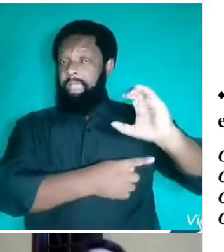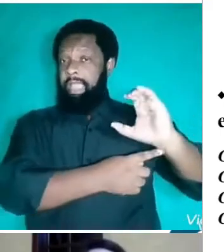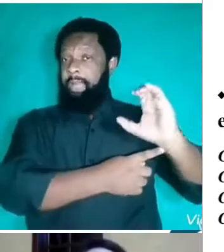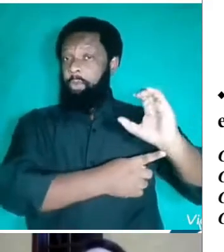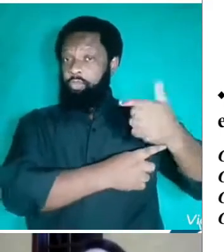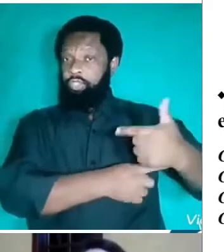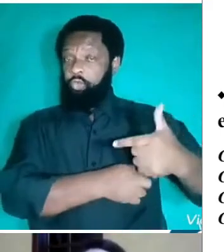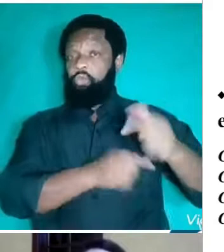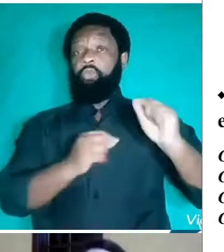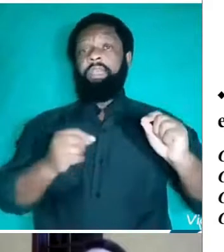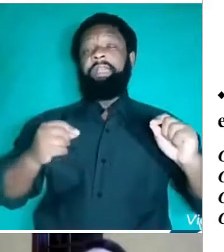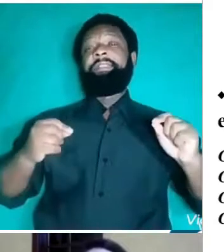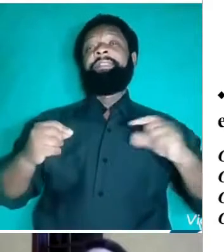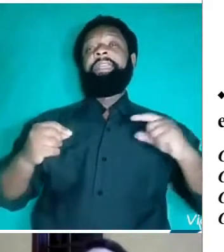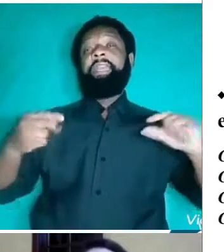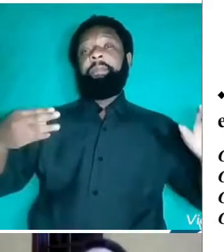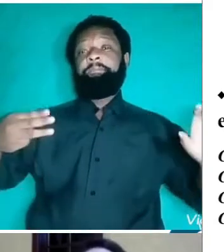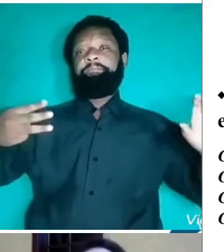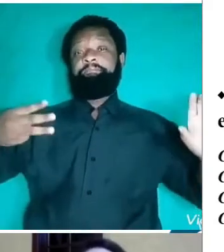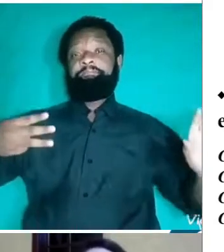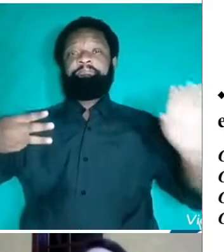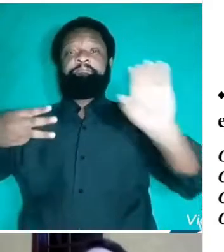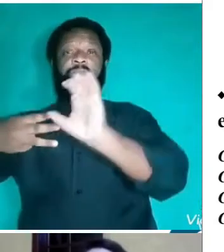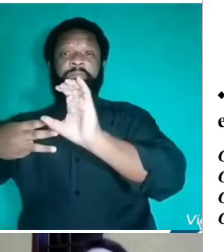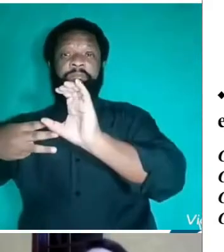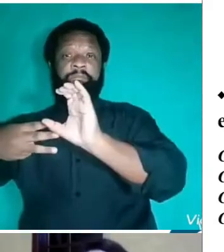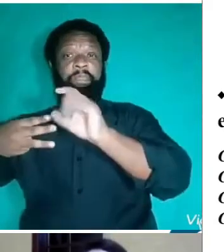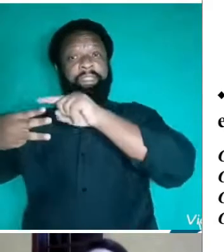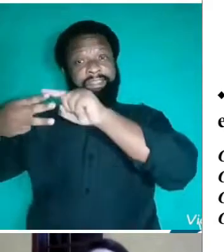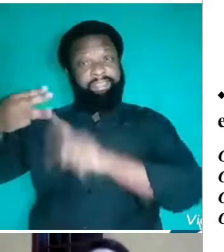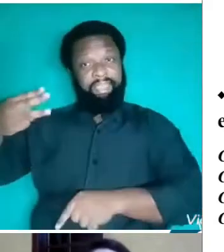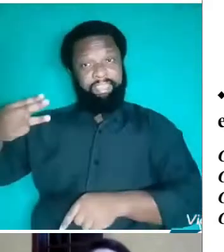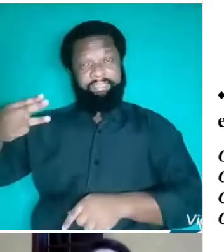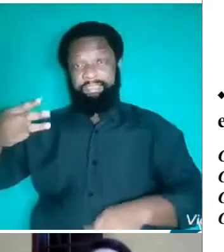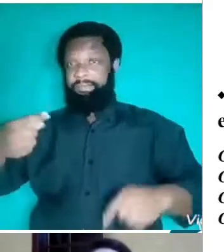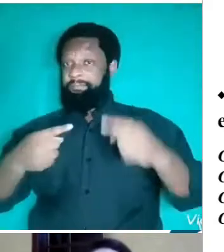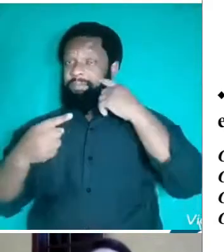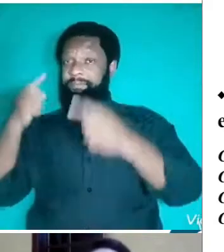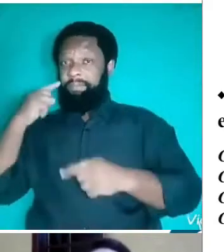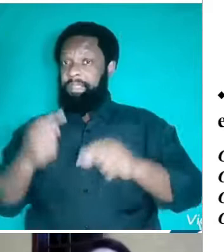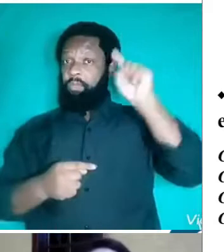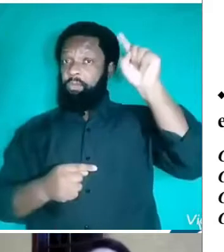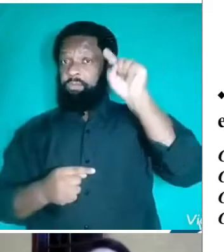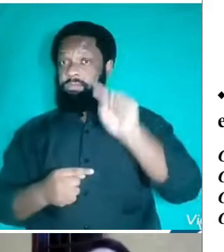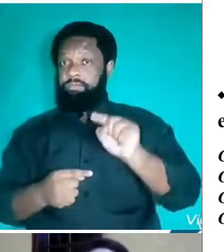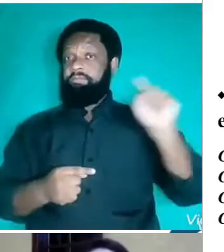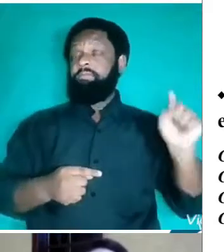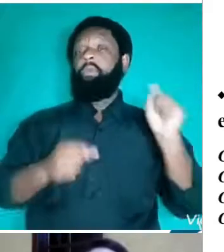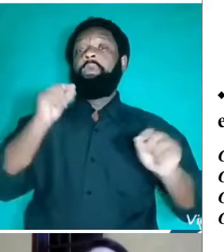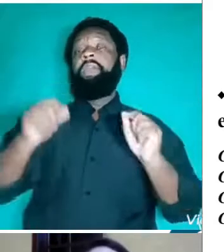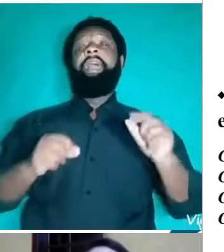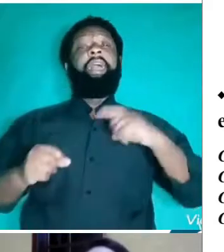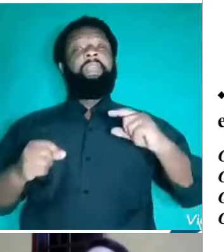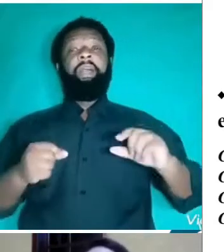aqui é um carbono que está ligado a 3 outros átomos de carbono. Ó, ele está ligado a esse e